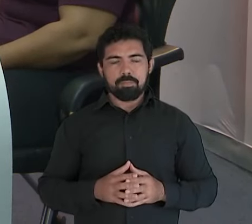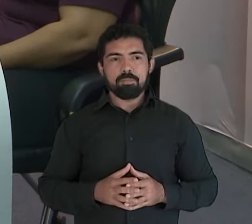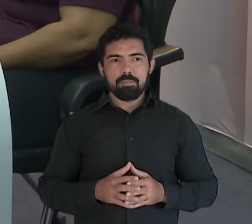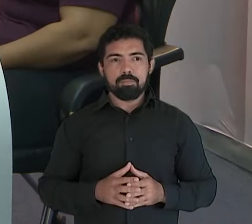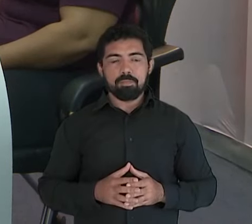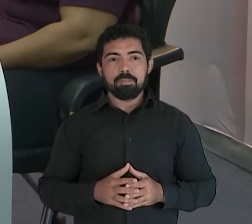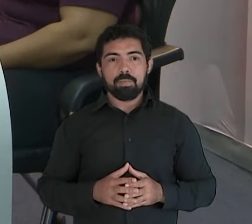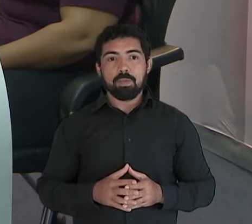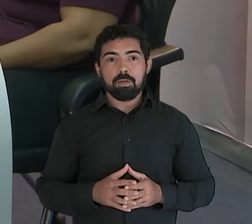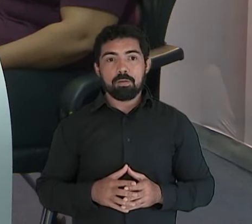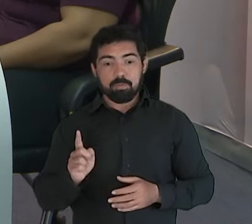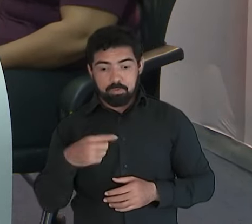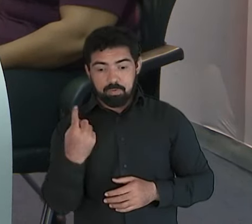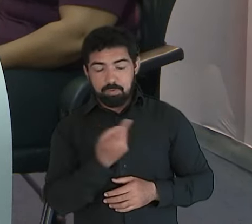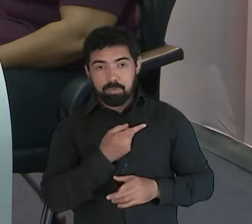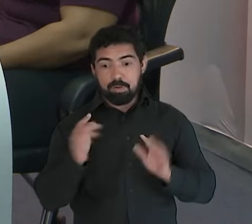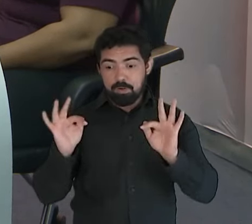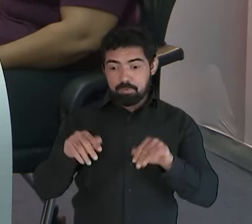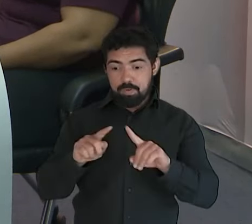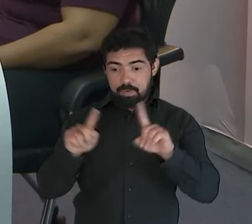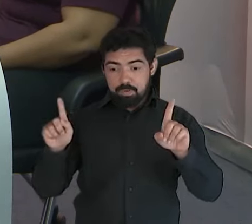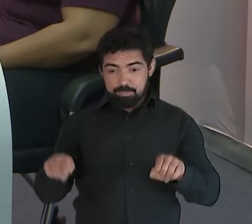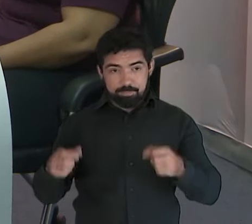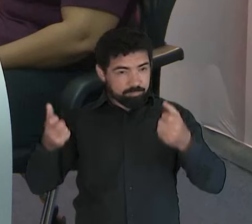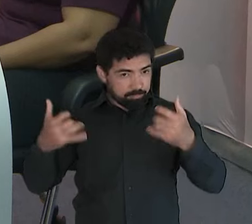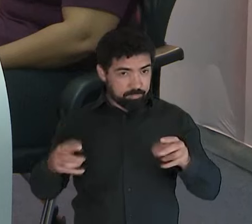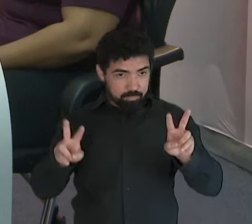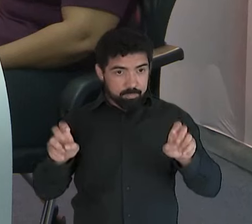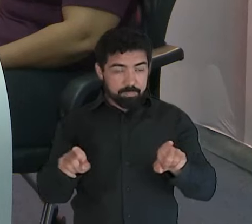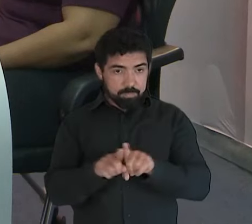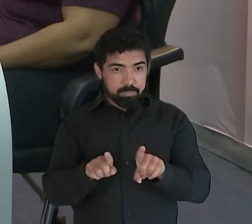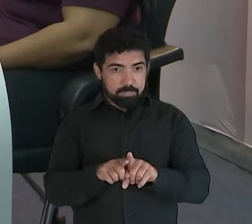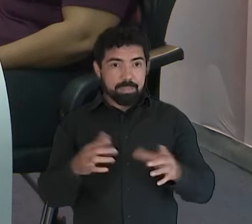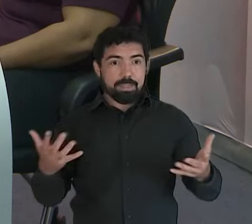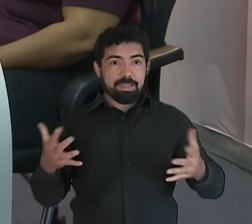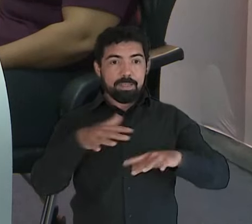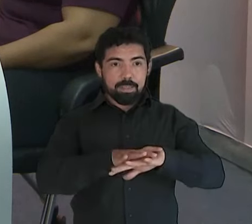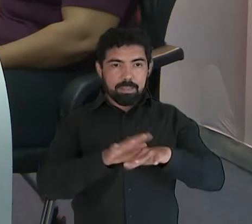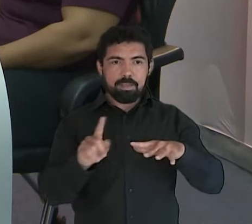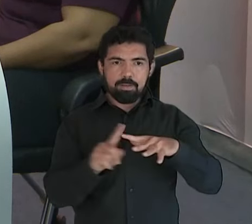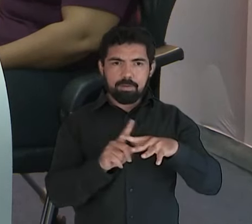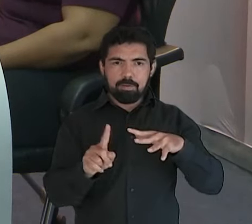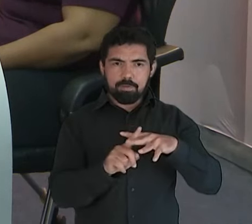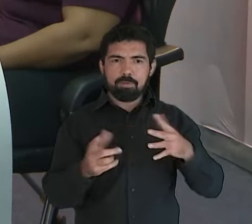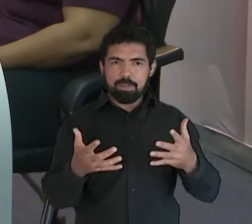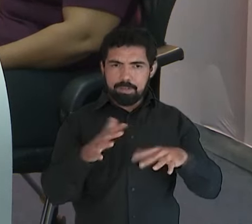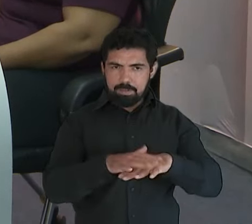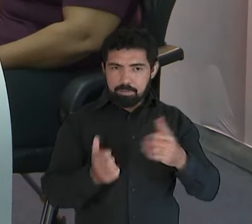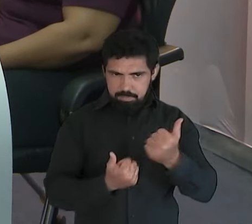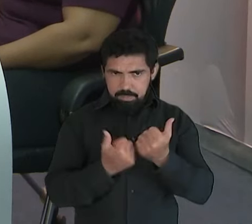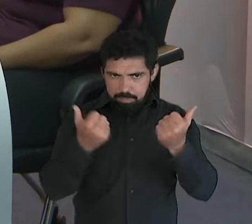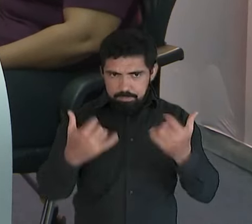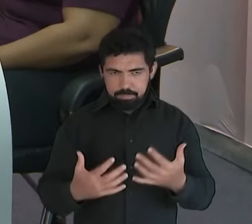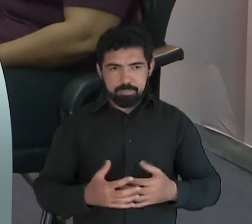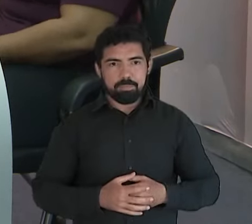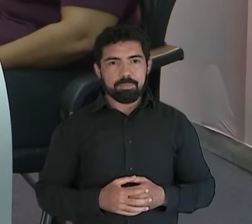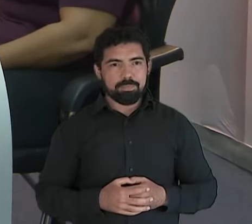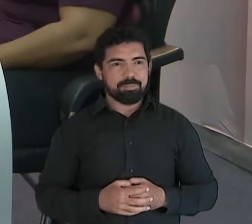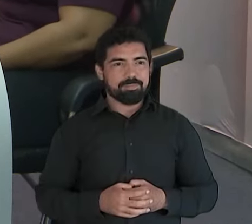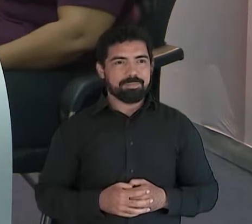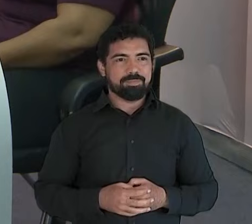Esse que a gente acabou no final do programa falando bastante sobre inclusão, querem reforçar sobre isso?